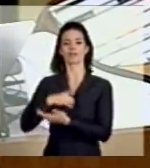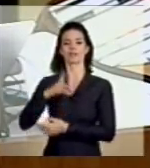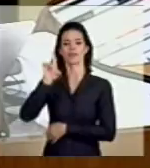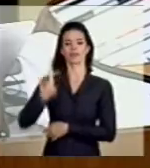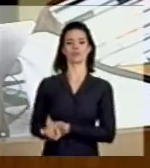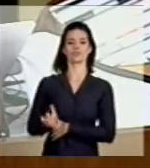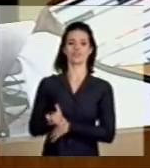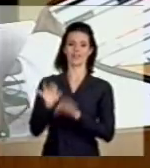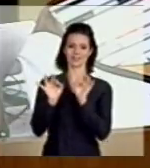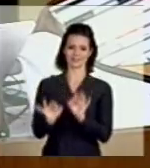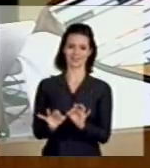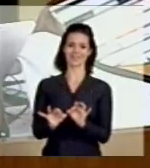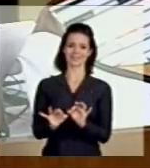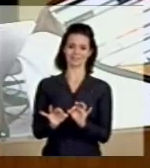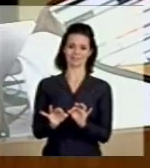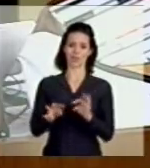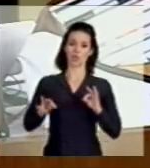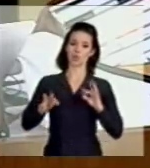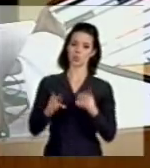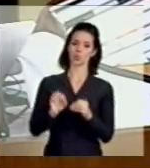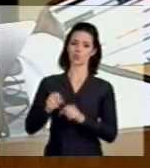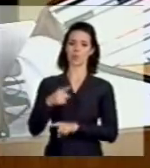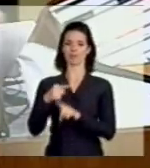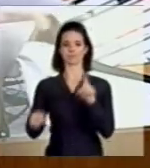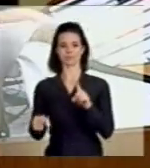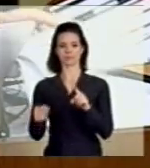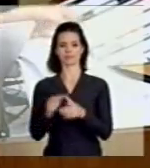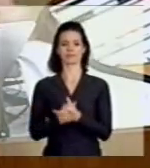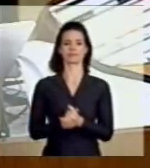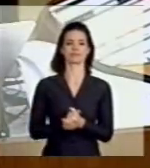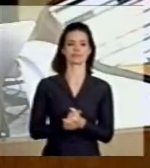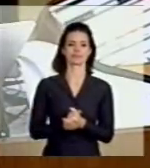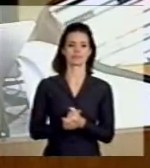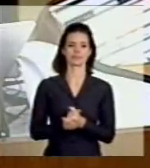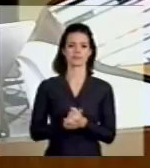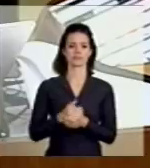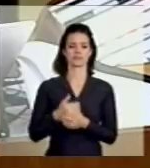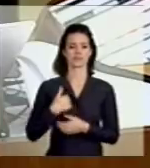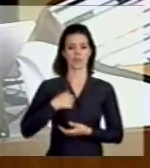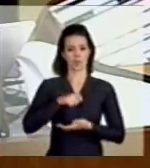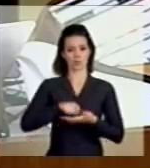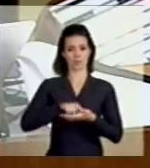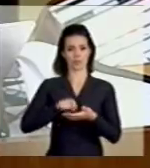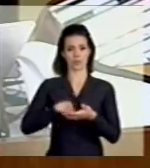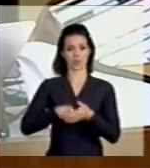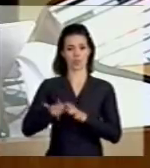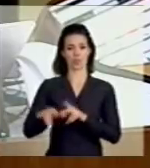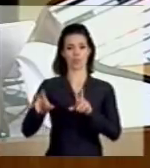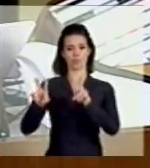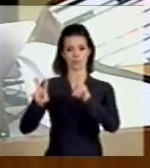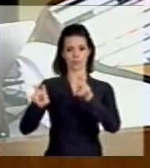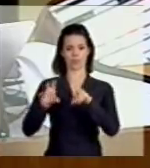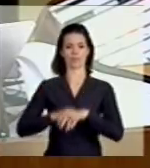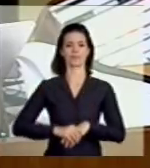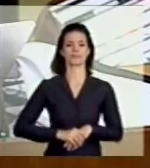qual dispõe total ou parcialmente. Para maior clareza, transcrevo a referida cláusula. Suscitou-se que a